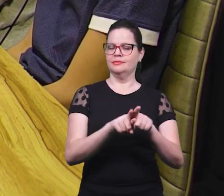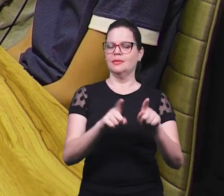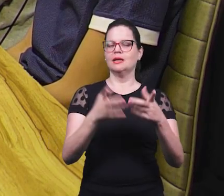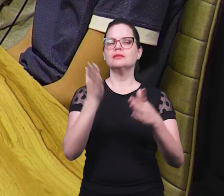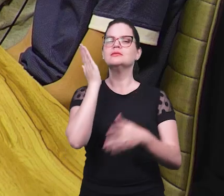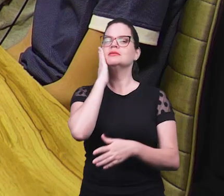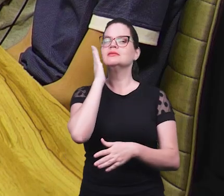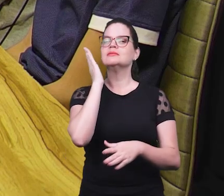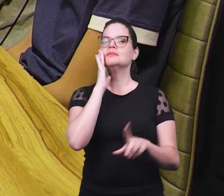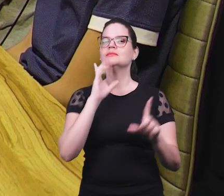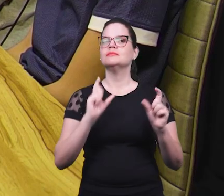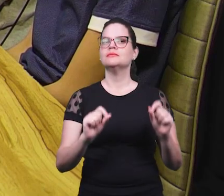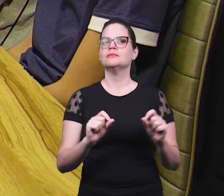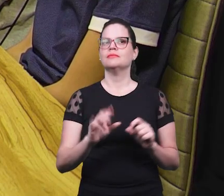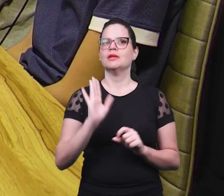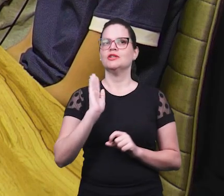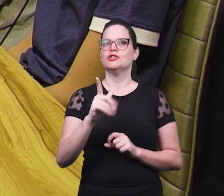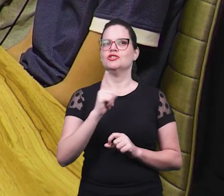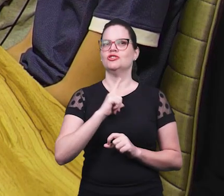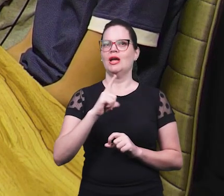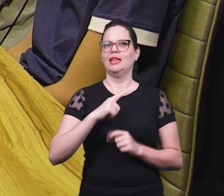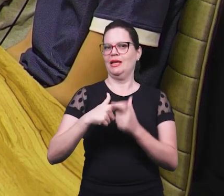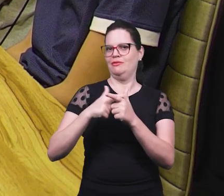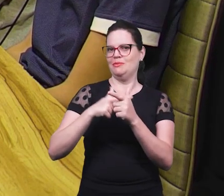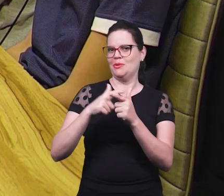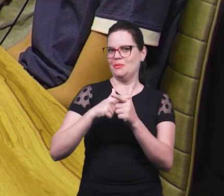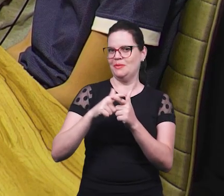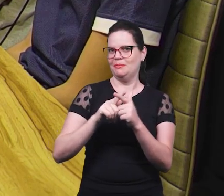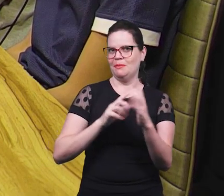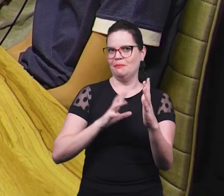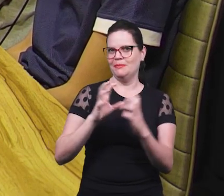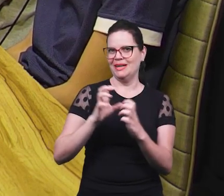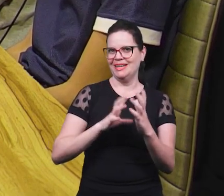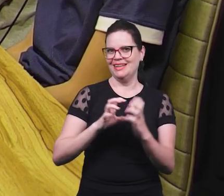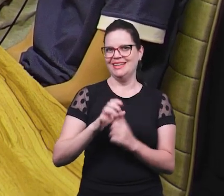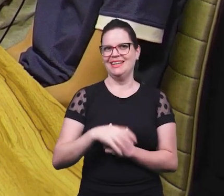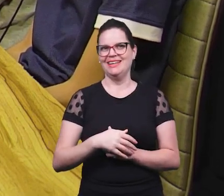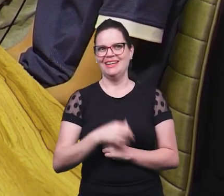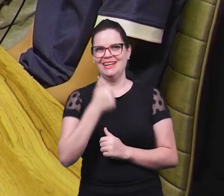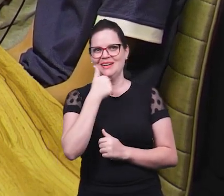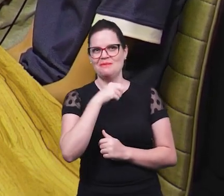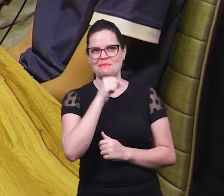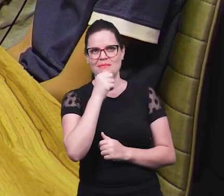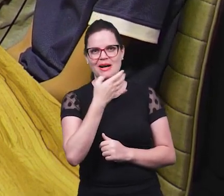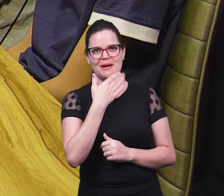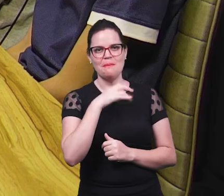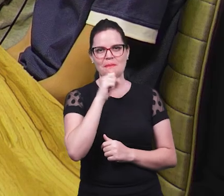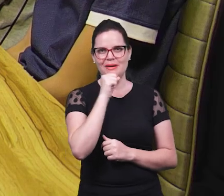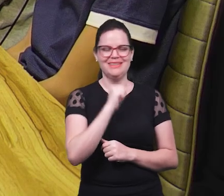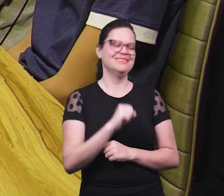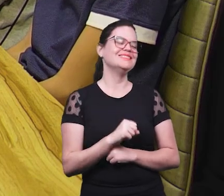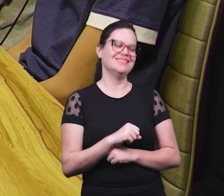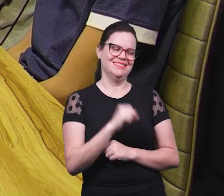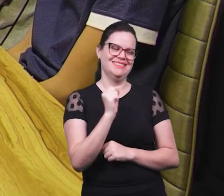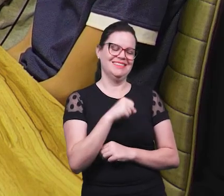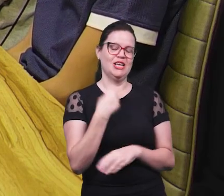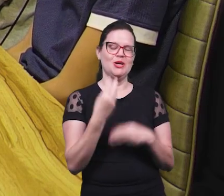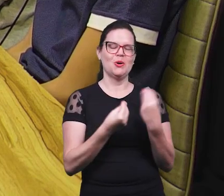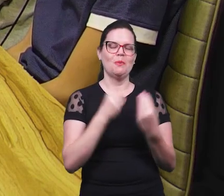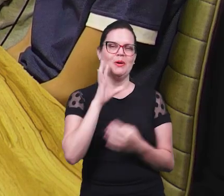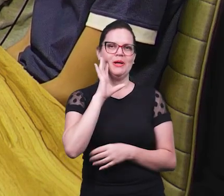também, já teve algum conflito? Alguma coisa que deixou E como vocês... que foi